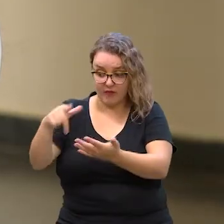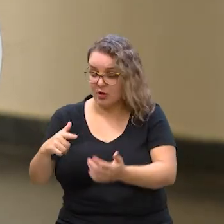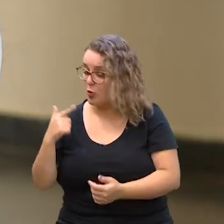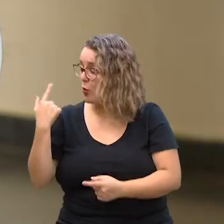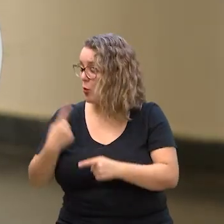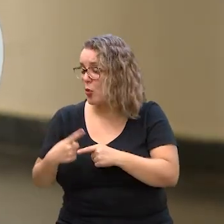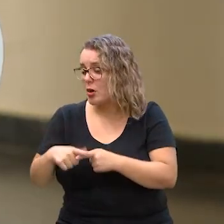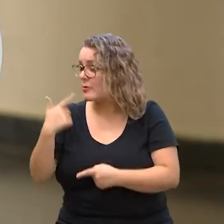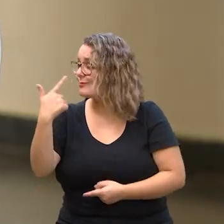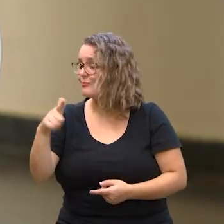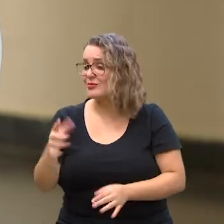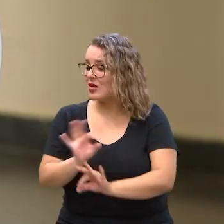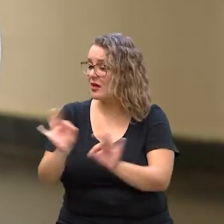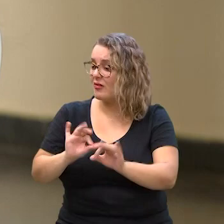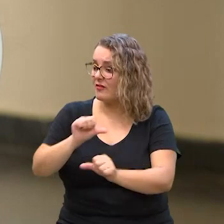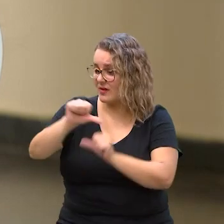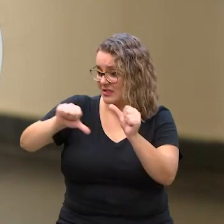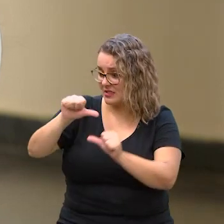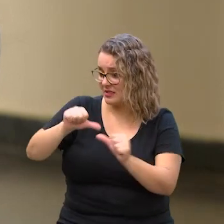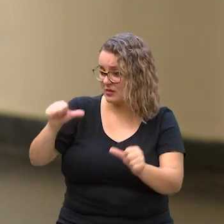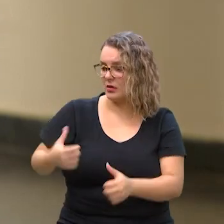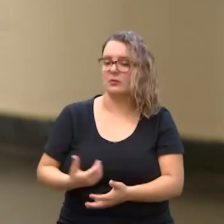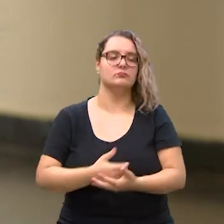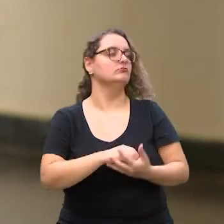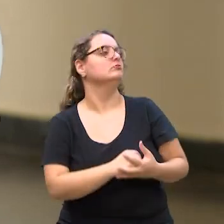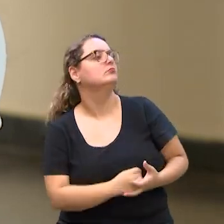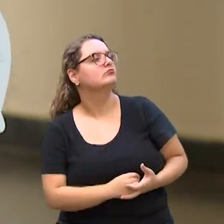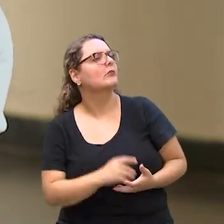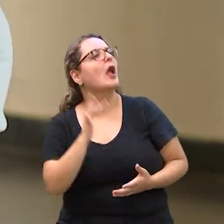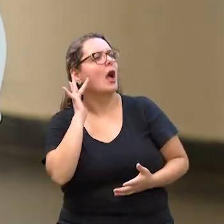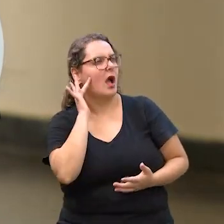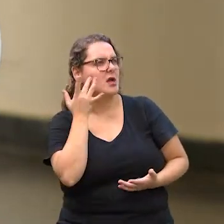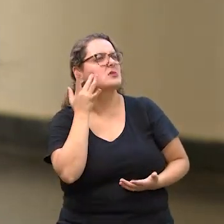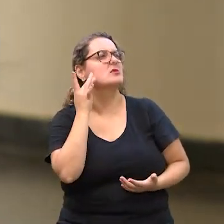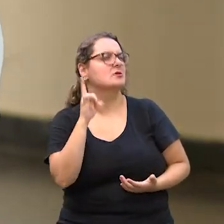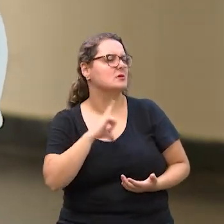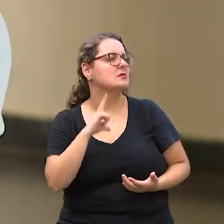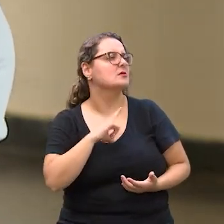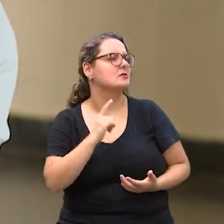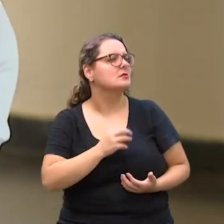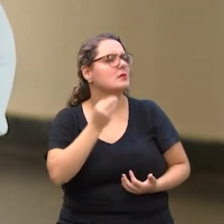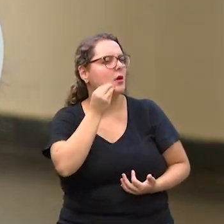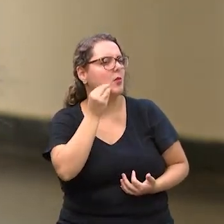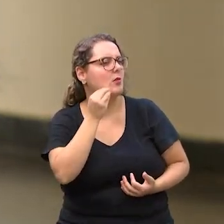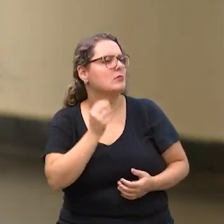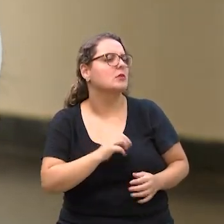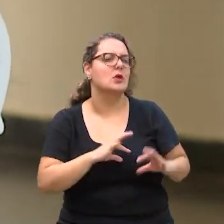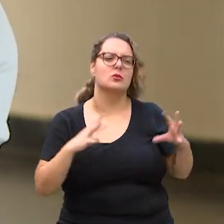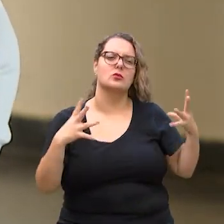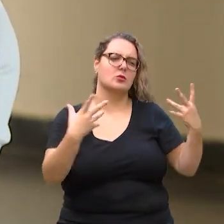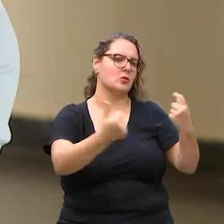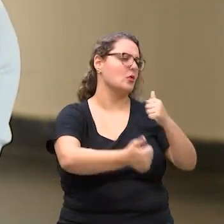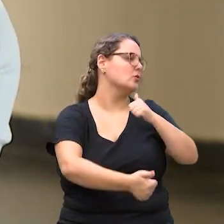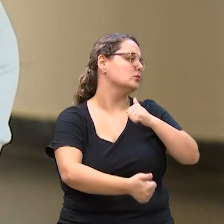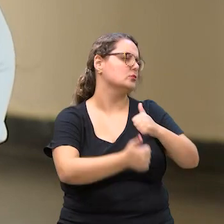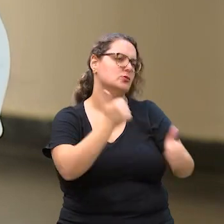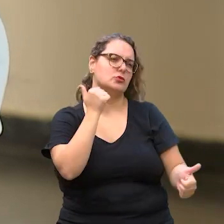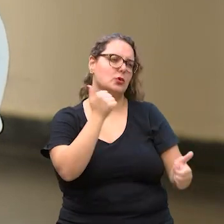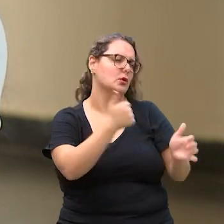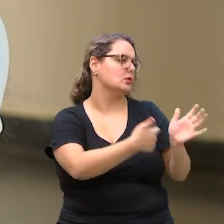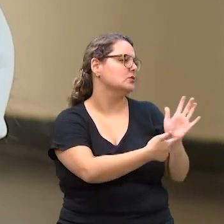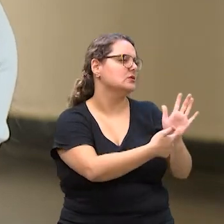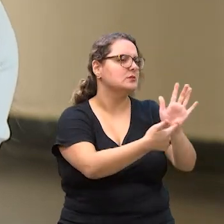ou porque não tinha nenhum, então eu vou fazer o rodízio? Eu acho que ele deu a oportunidade para os jogadores se mostrarem e